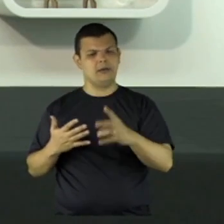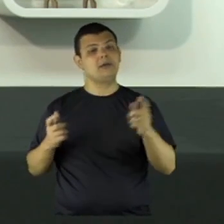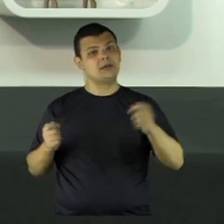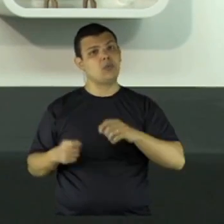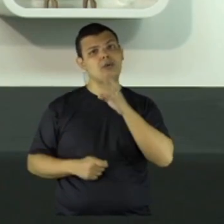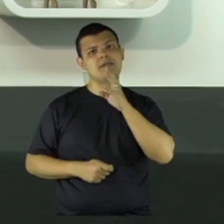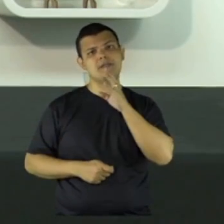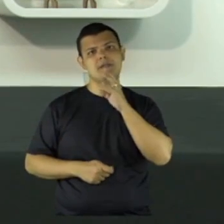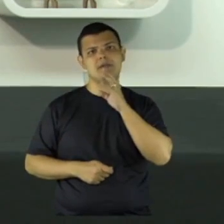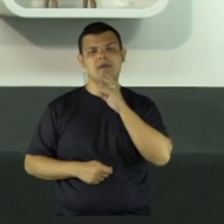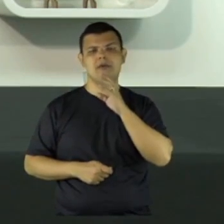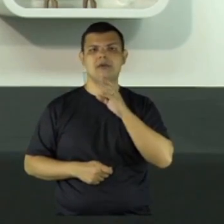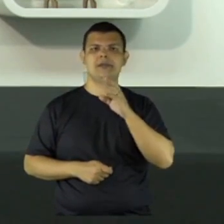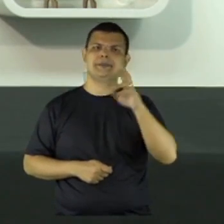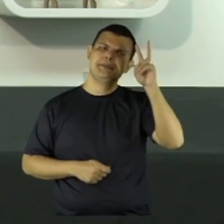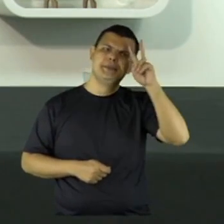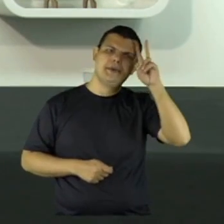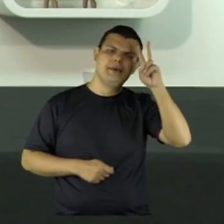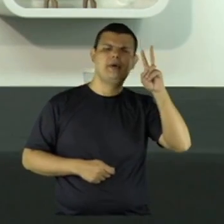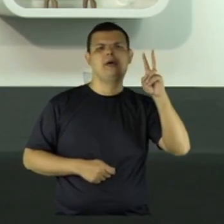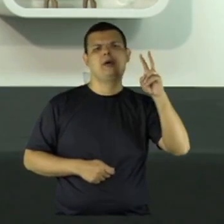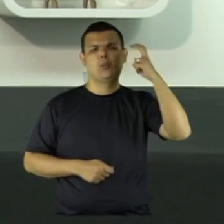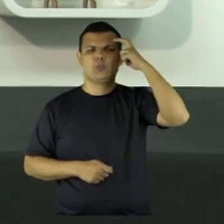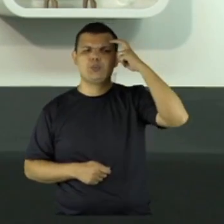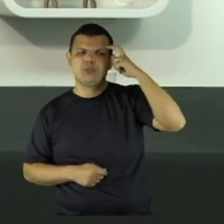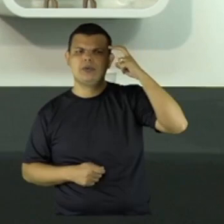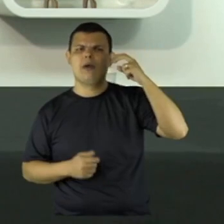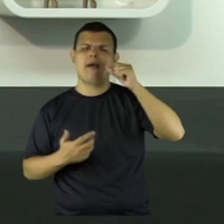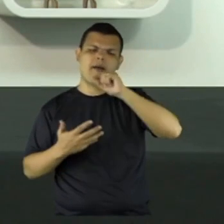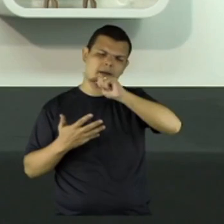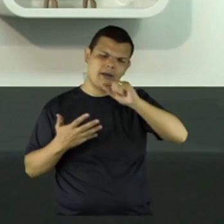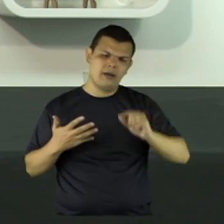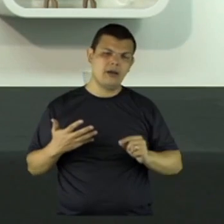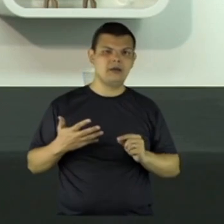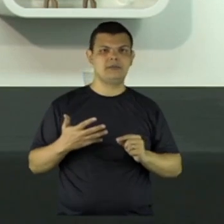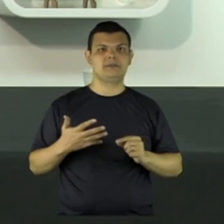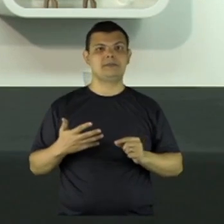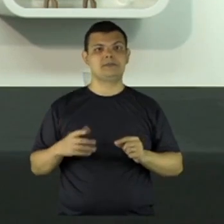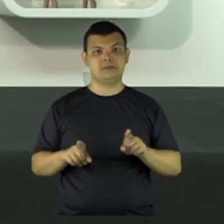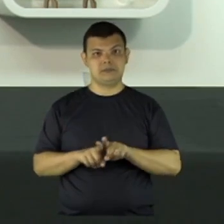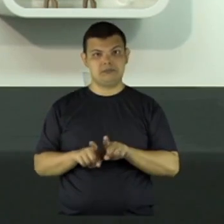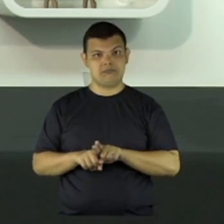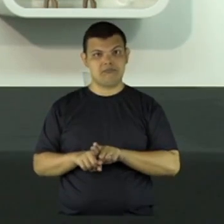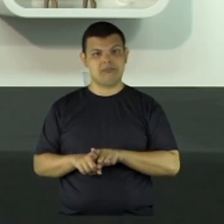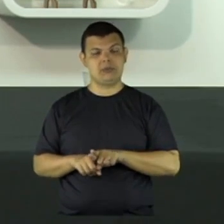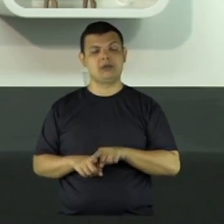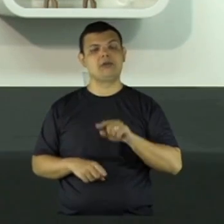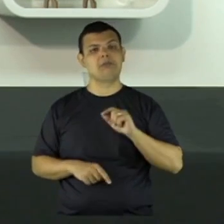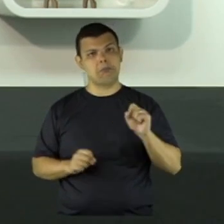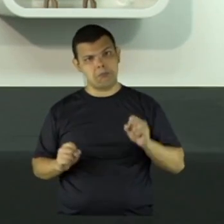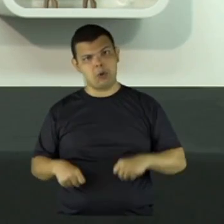conhecer o histórico, a cultura de cada uma delas, e fica